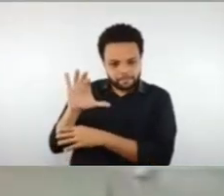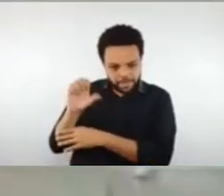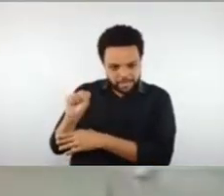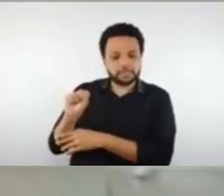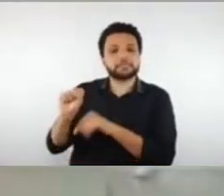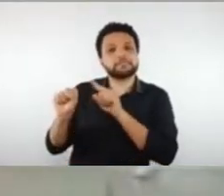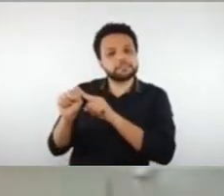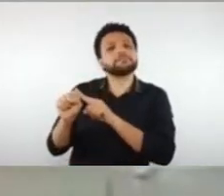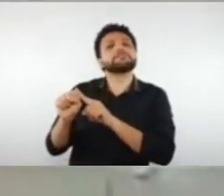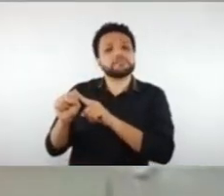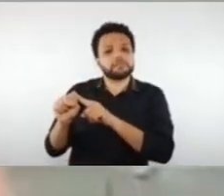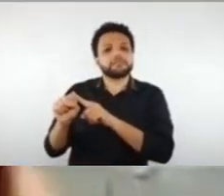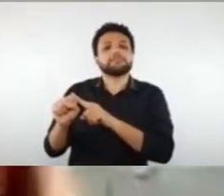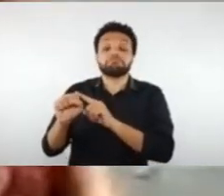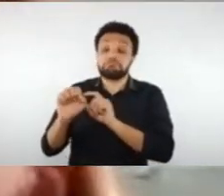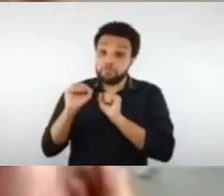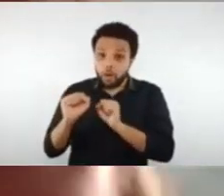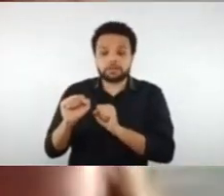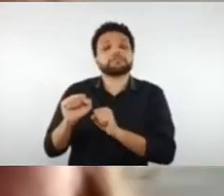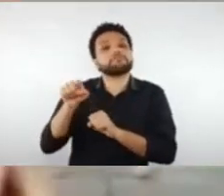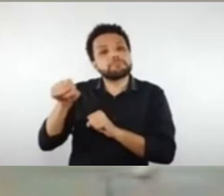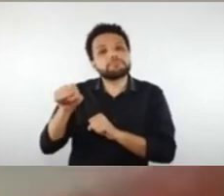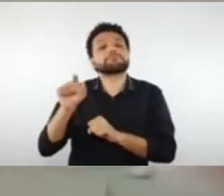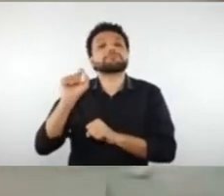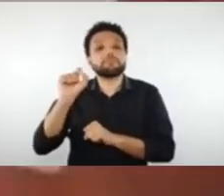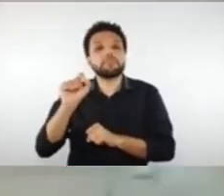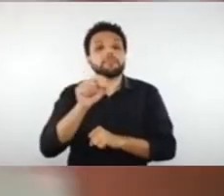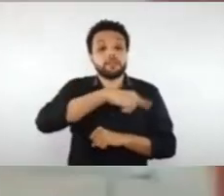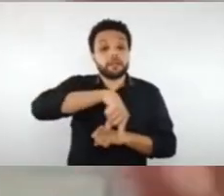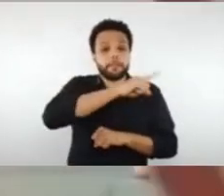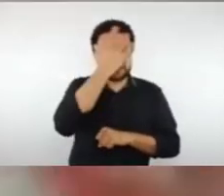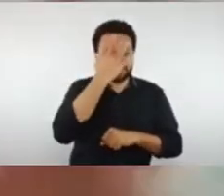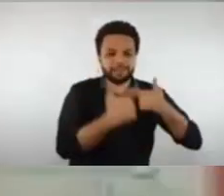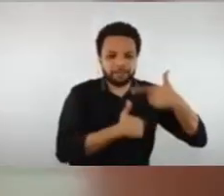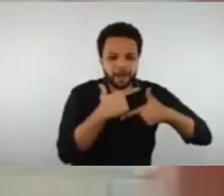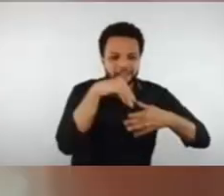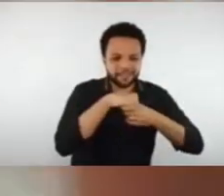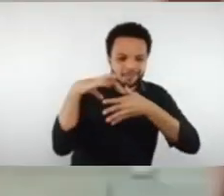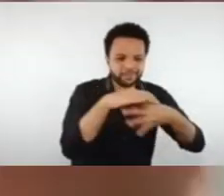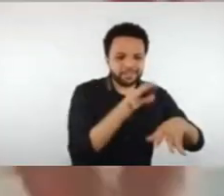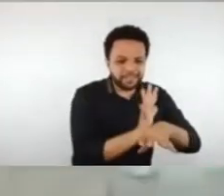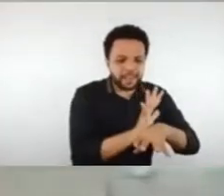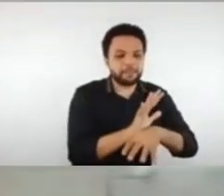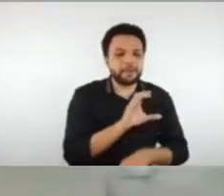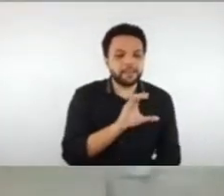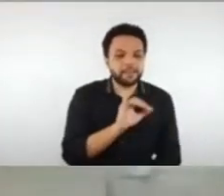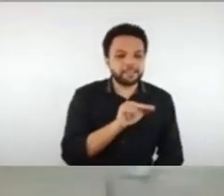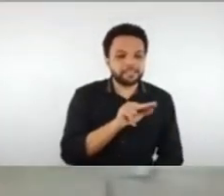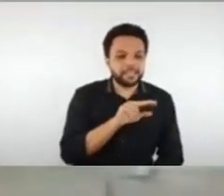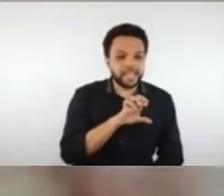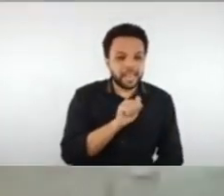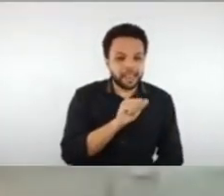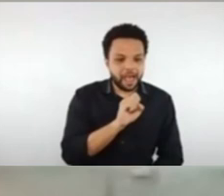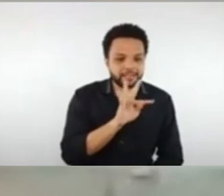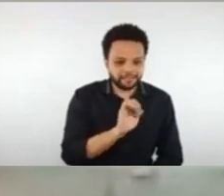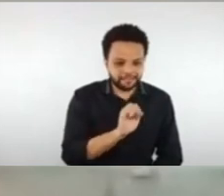pode ter uma convergência interessante entre o que os cineastas querem fazer e as narrativas estratégicas escolhidas naquele